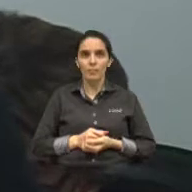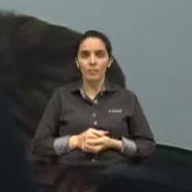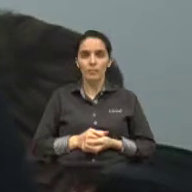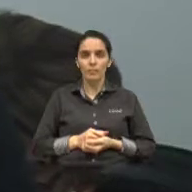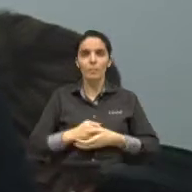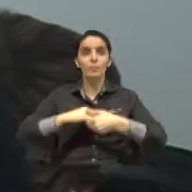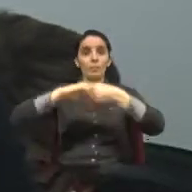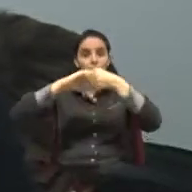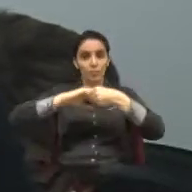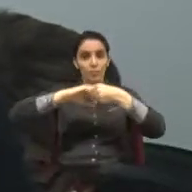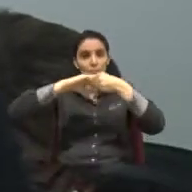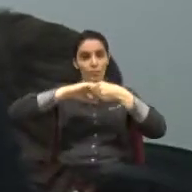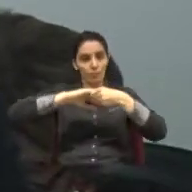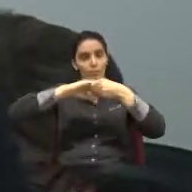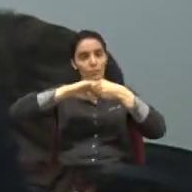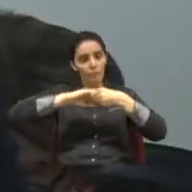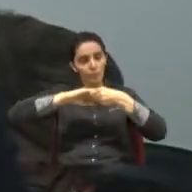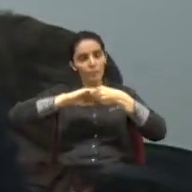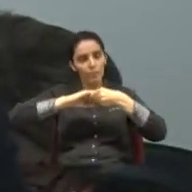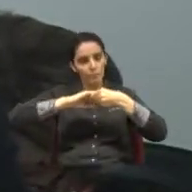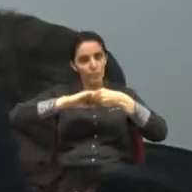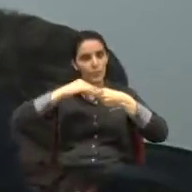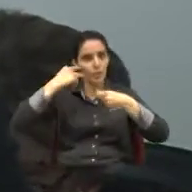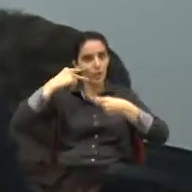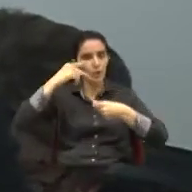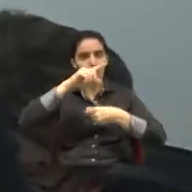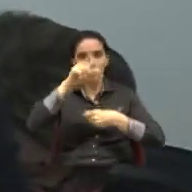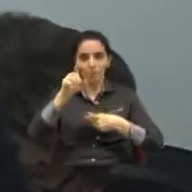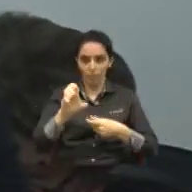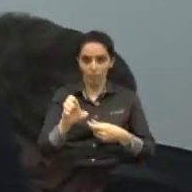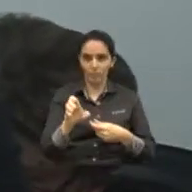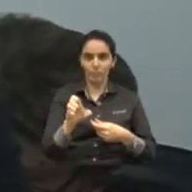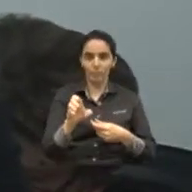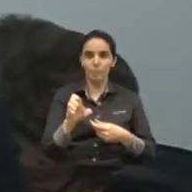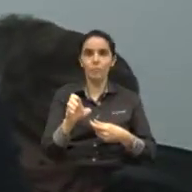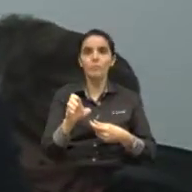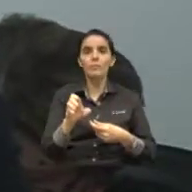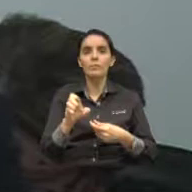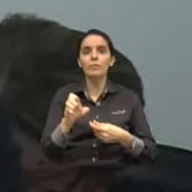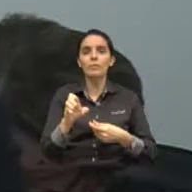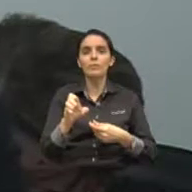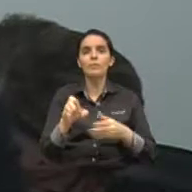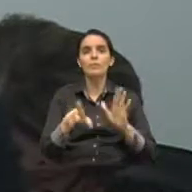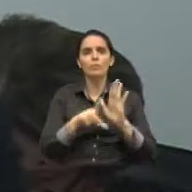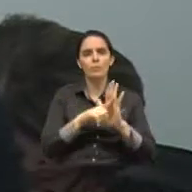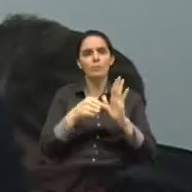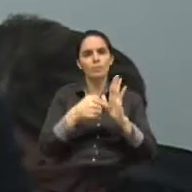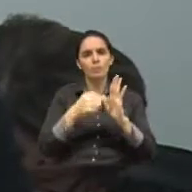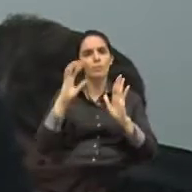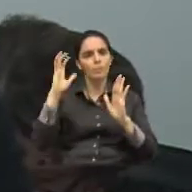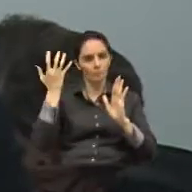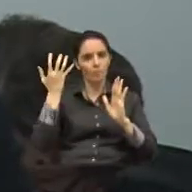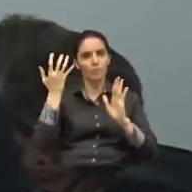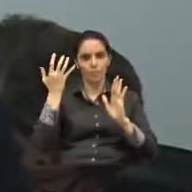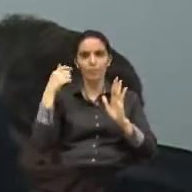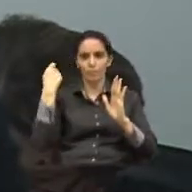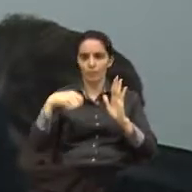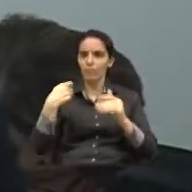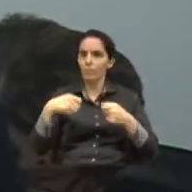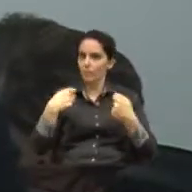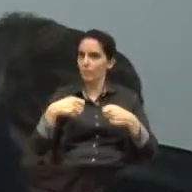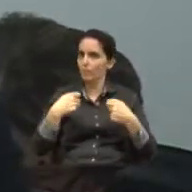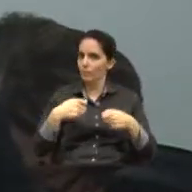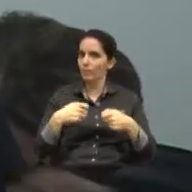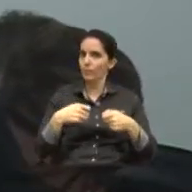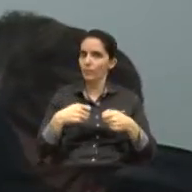Meus parabéns, vereador, e que nós possamos fazer essa lei ser aplicável. Falamos do